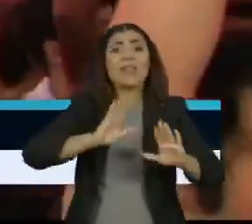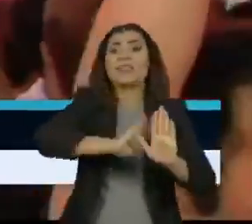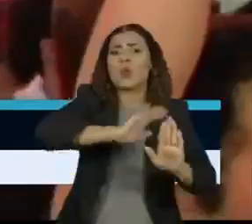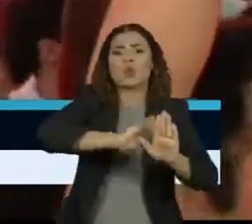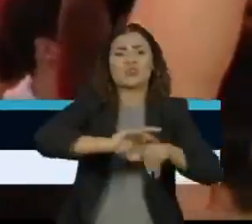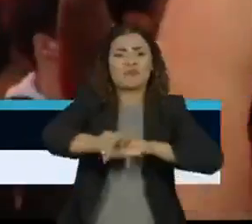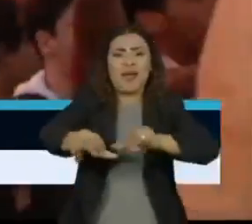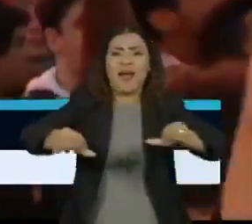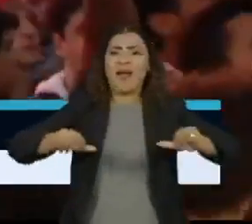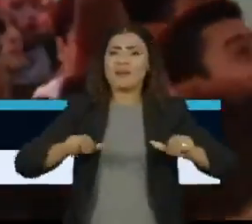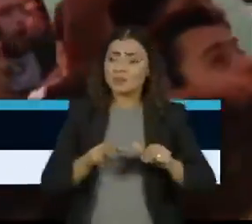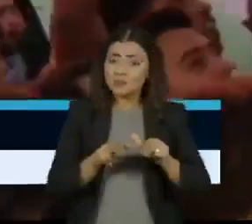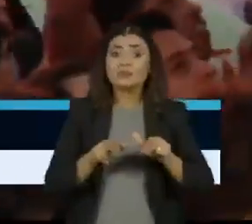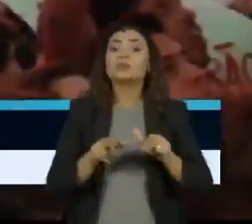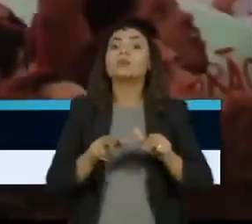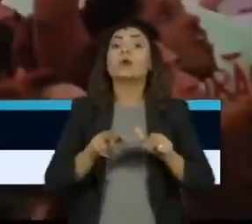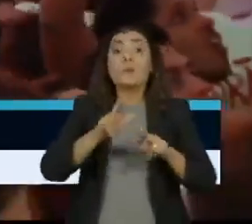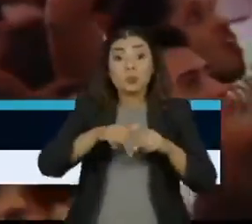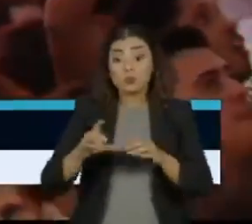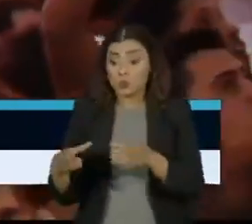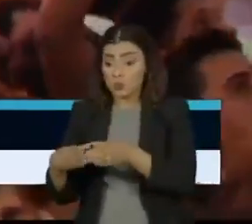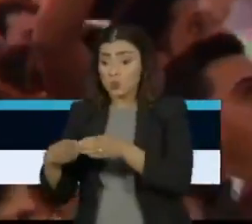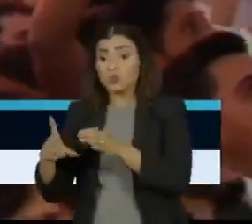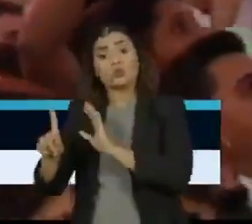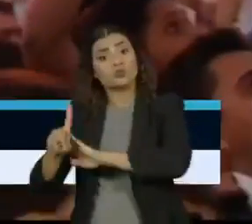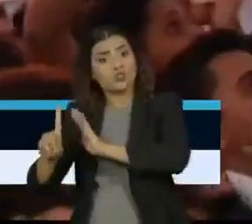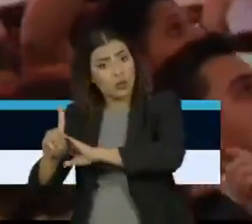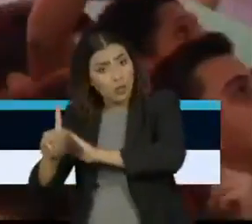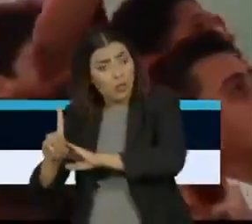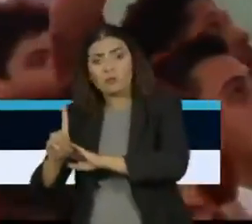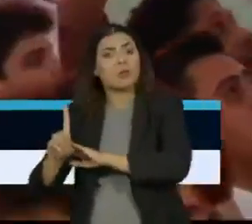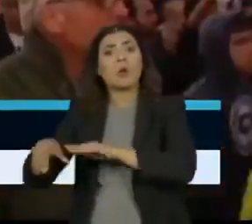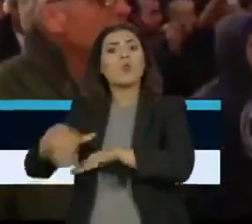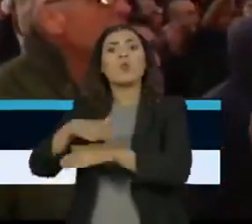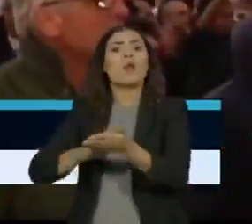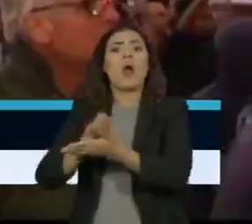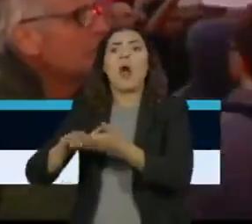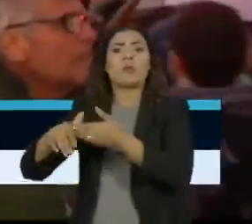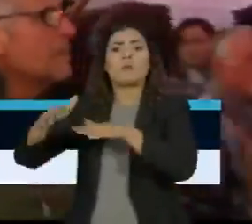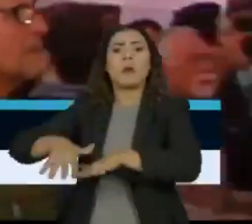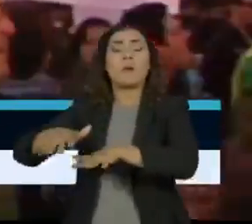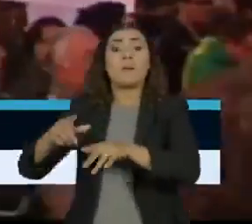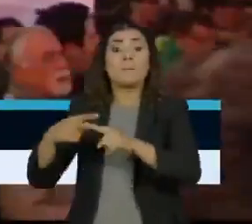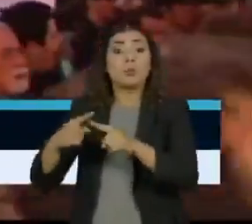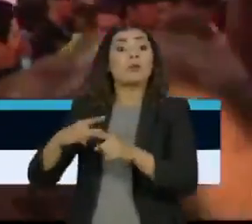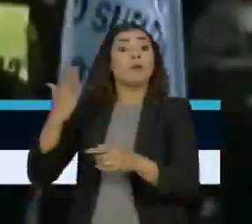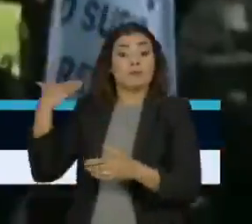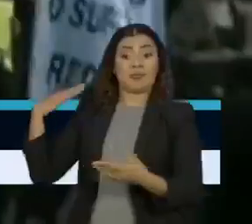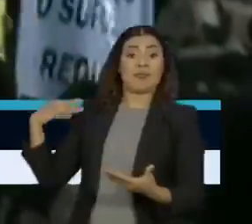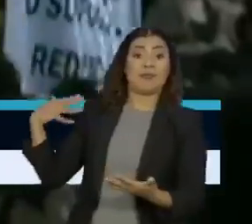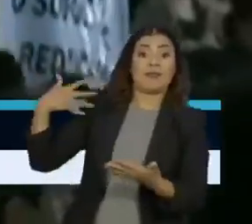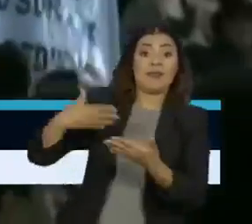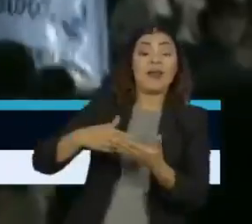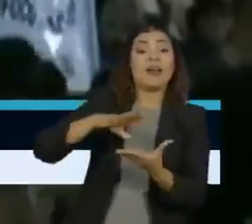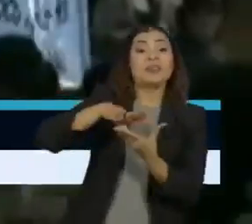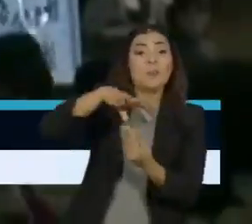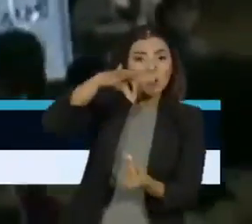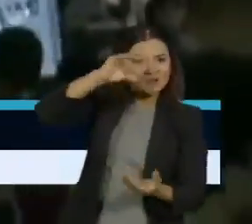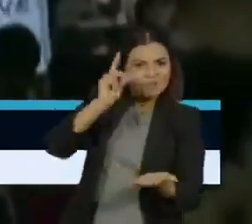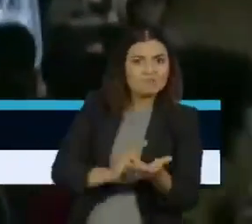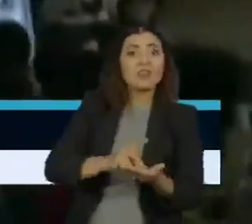ideológicas. Inclusive, uma parte da direita que não estava na rua, que desde a redemocratização em